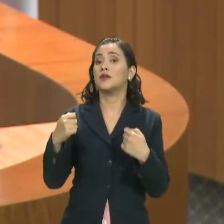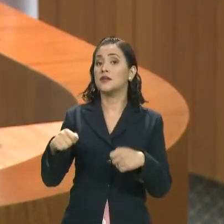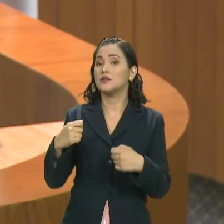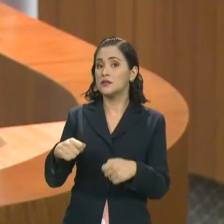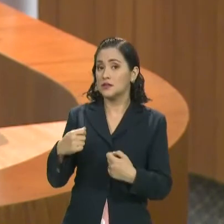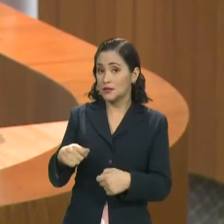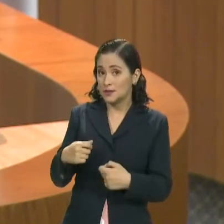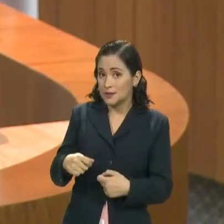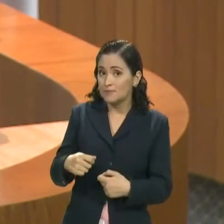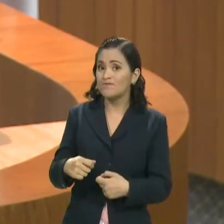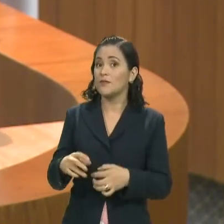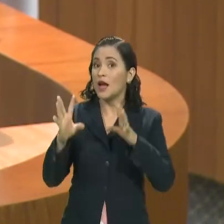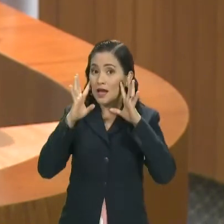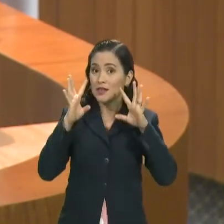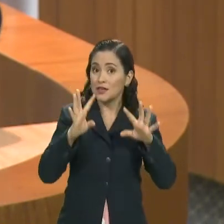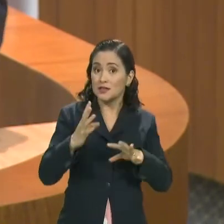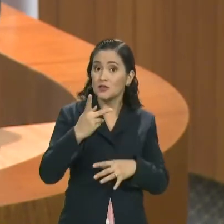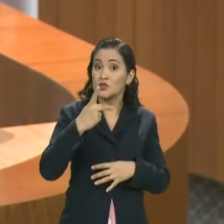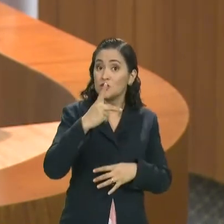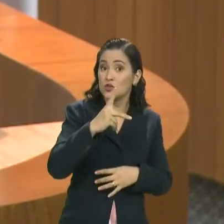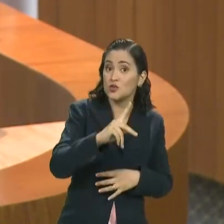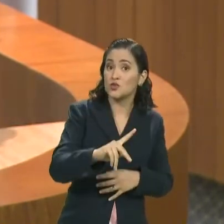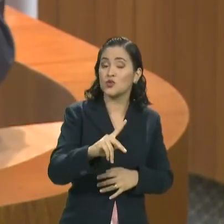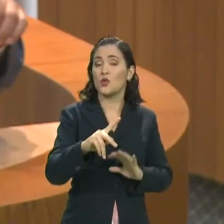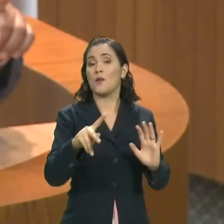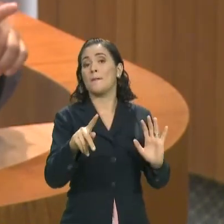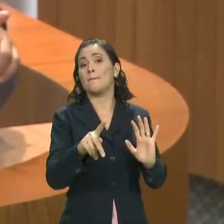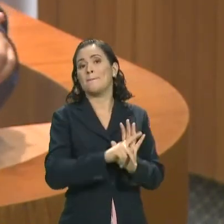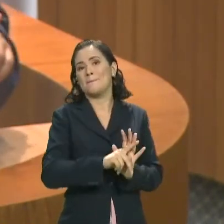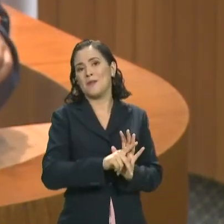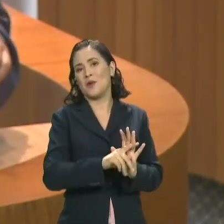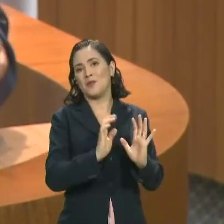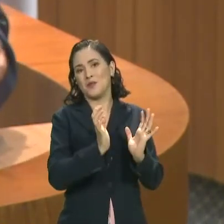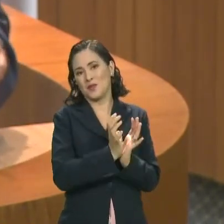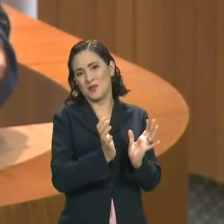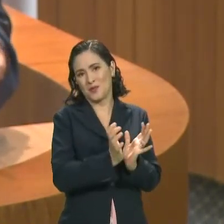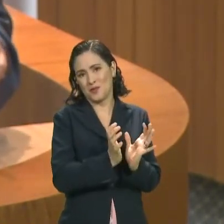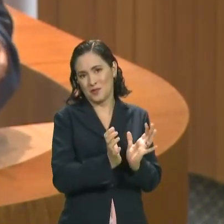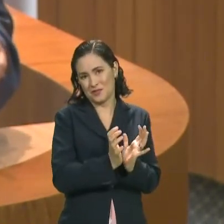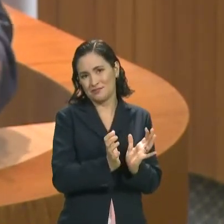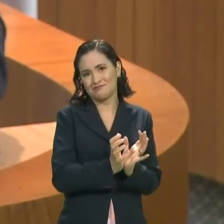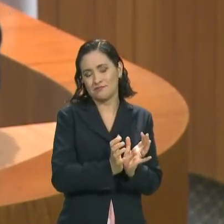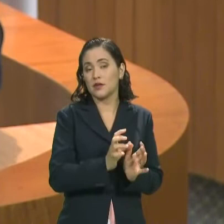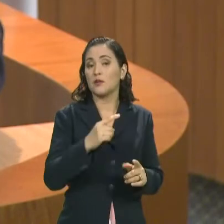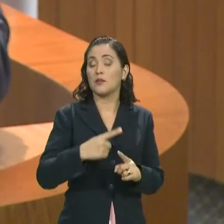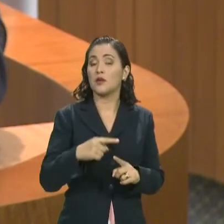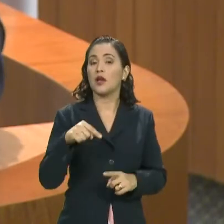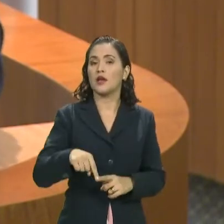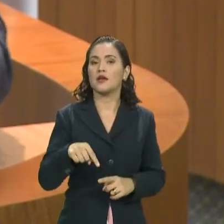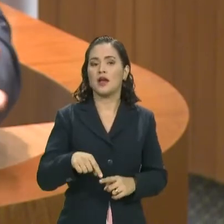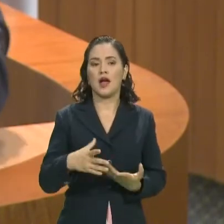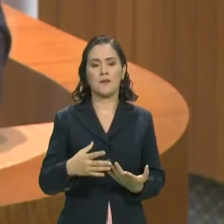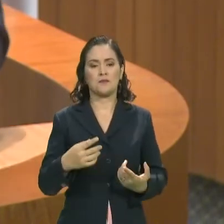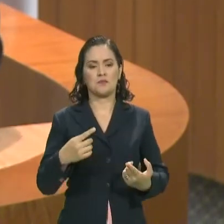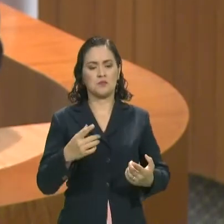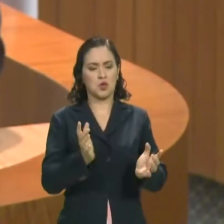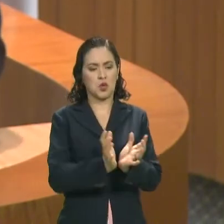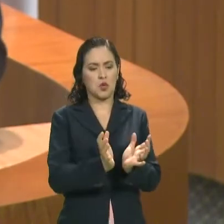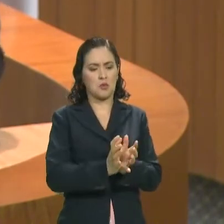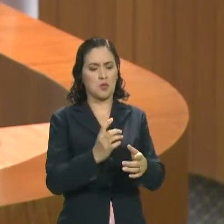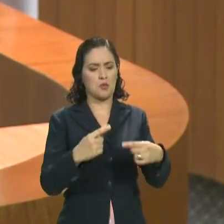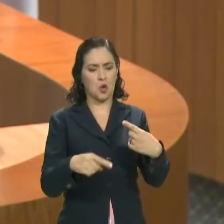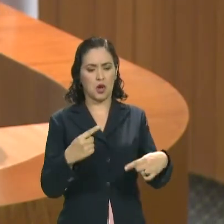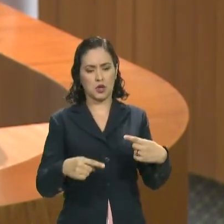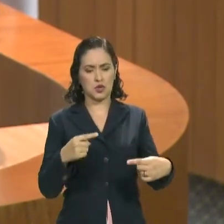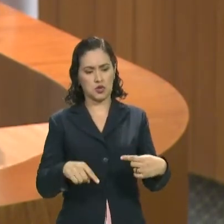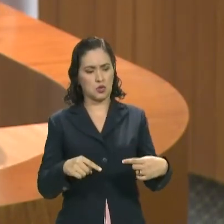face. Que hoje aqui, esta casa, não é porque teve divergências políticas, agora, que aí os deputados vêm agora se espernear